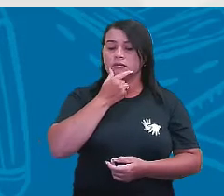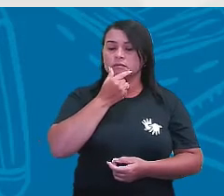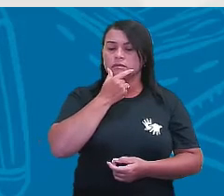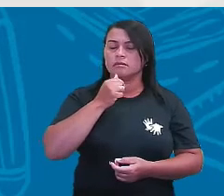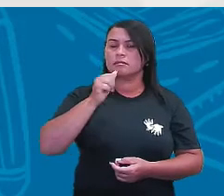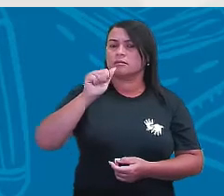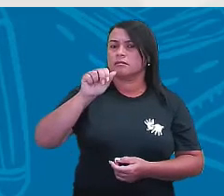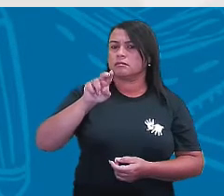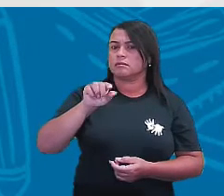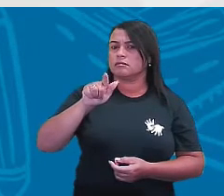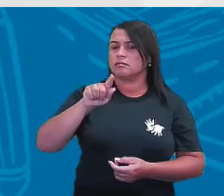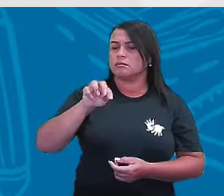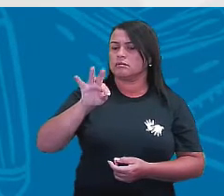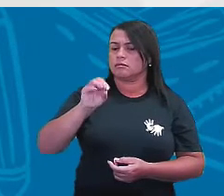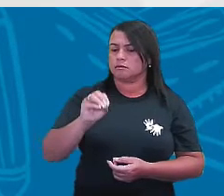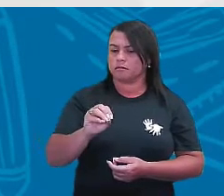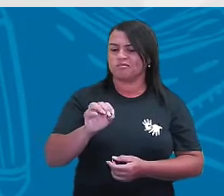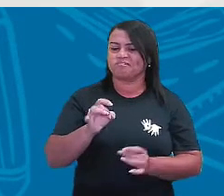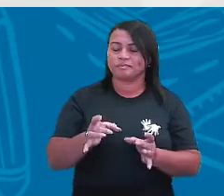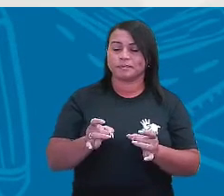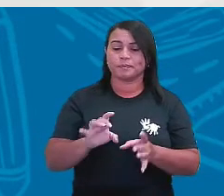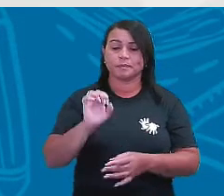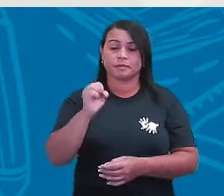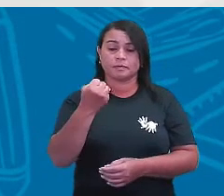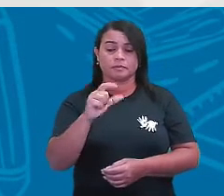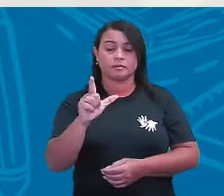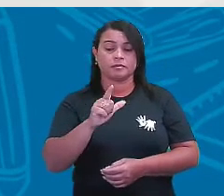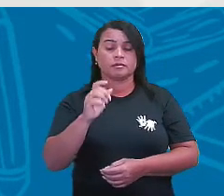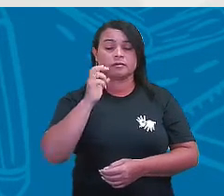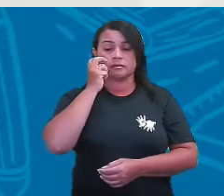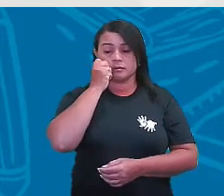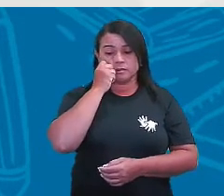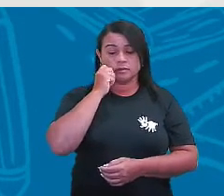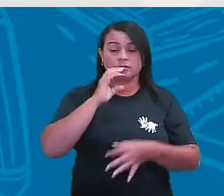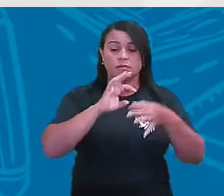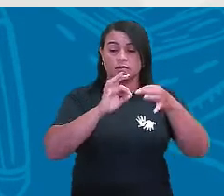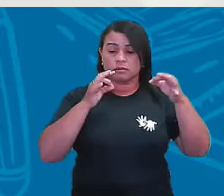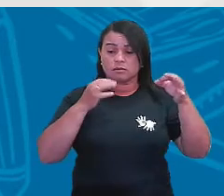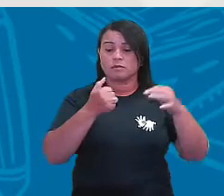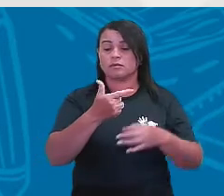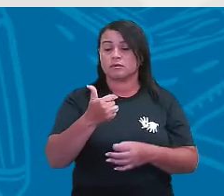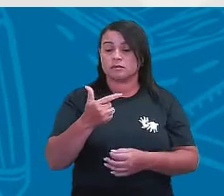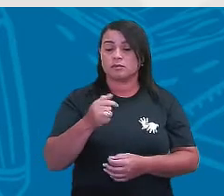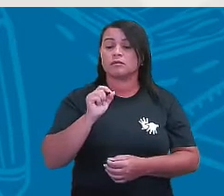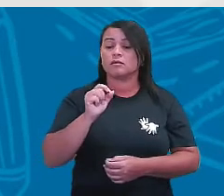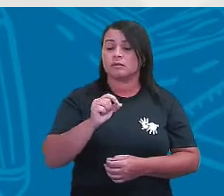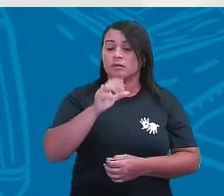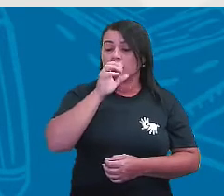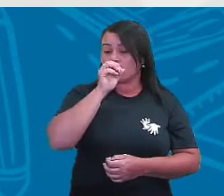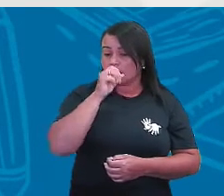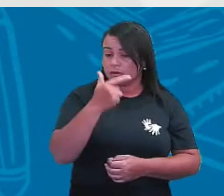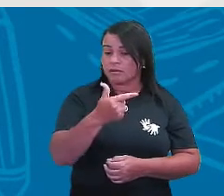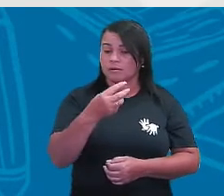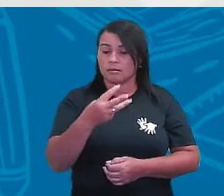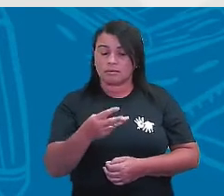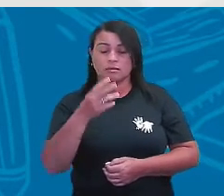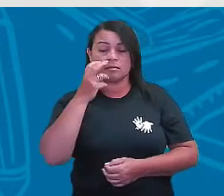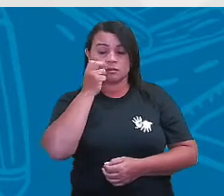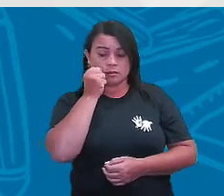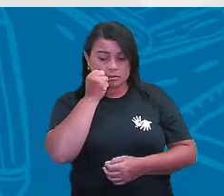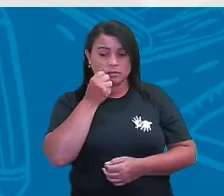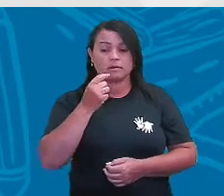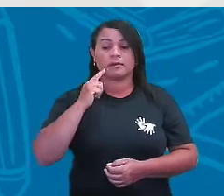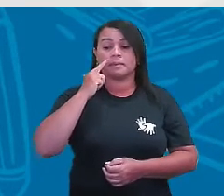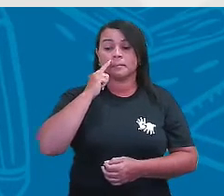uva, 12 litros de suco de laranja e 23 litros de suco de limão. Quantos litros de suco